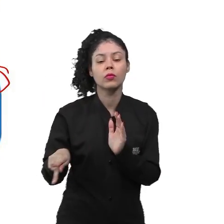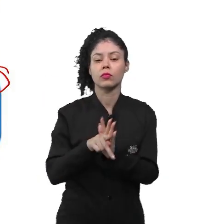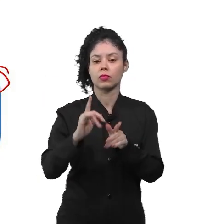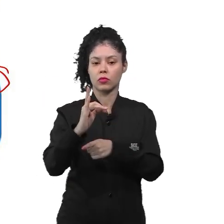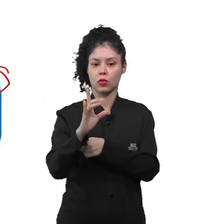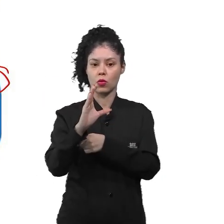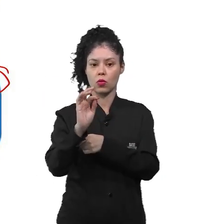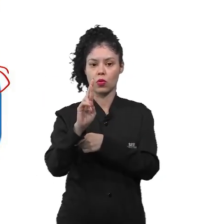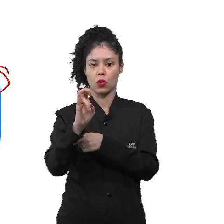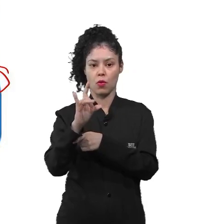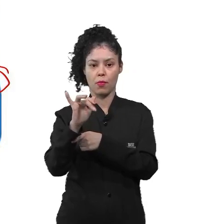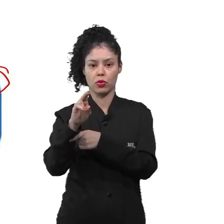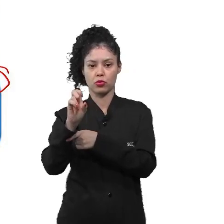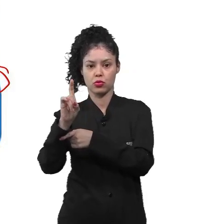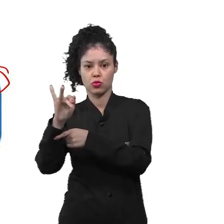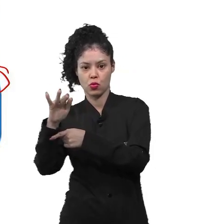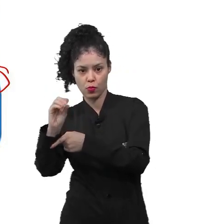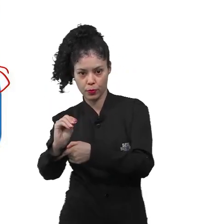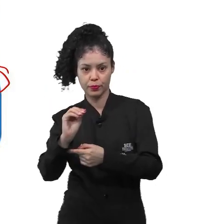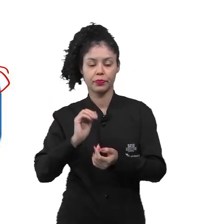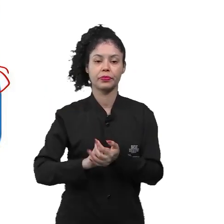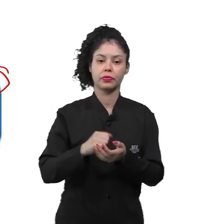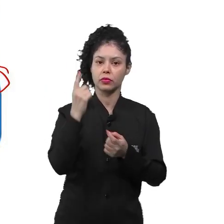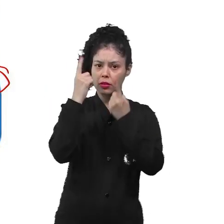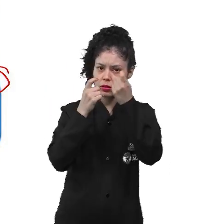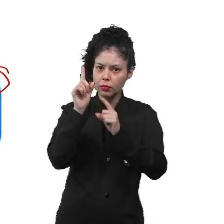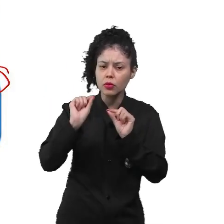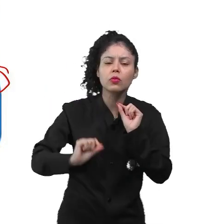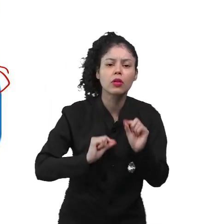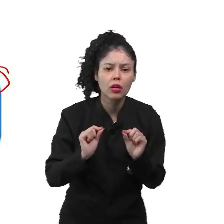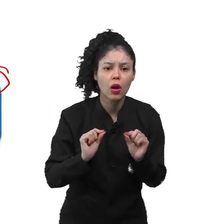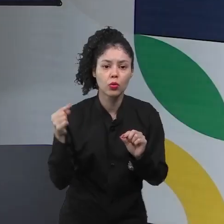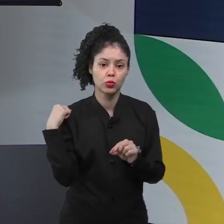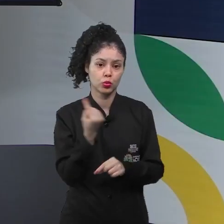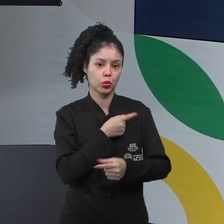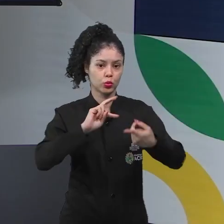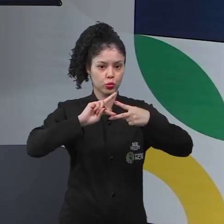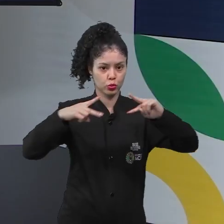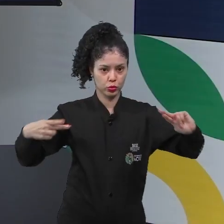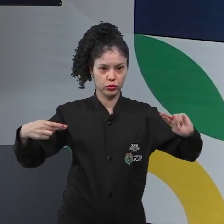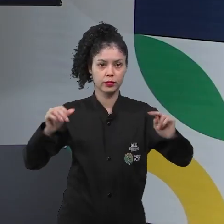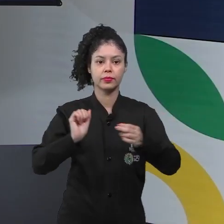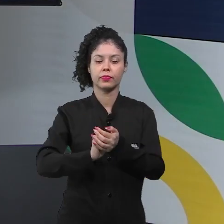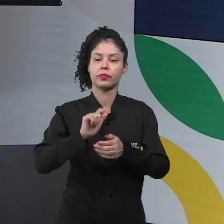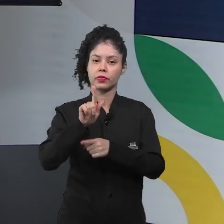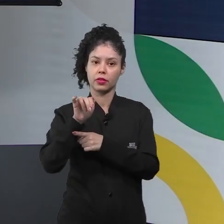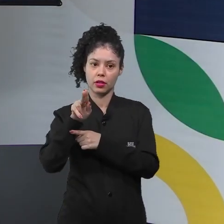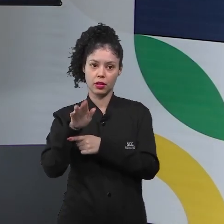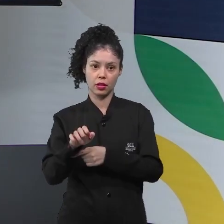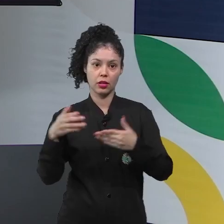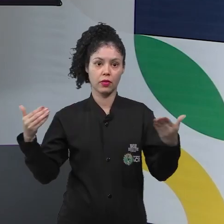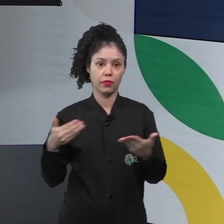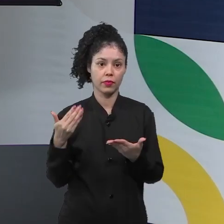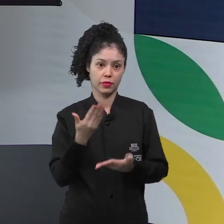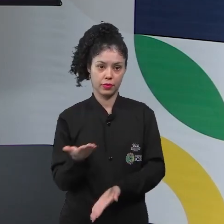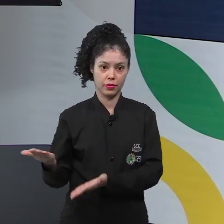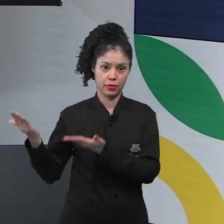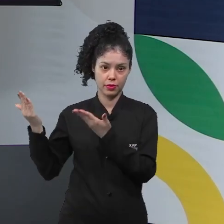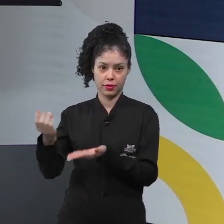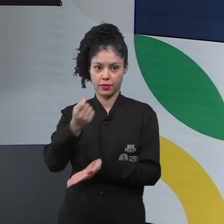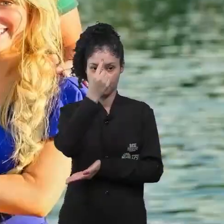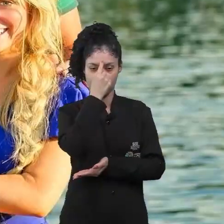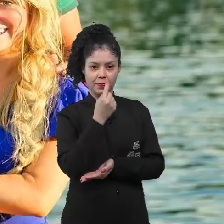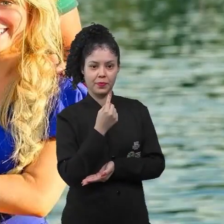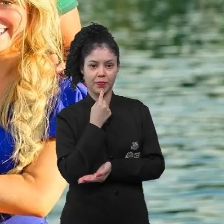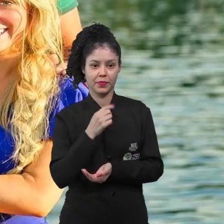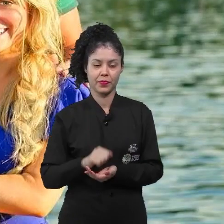cromossomo. E no nosso cromossomo está expresso ali o nosso DNA, os nossos genes. E aqui, ó, olha essa foto,